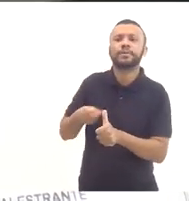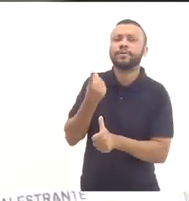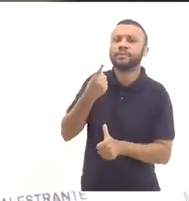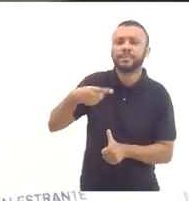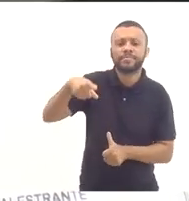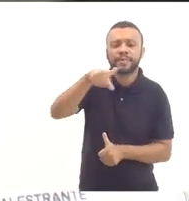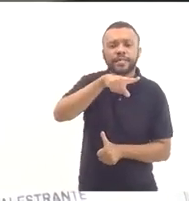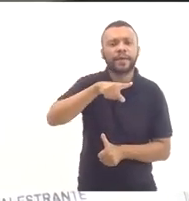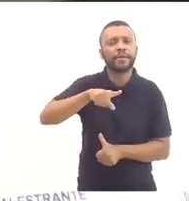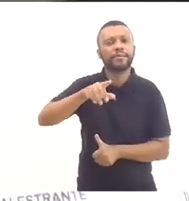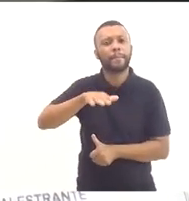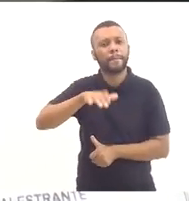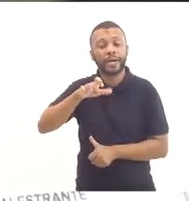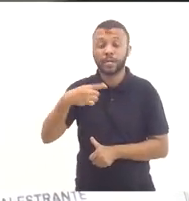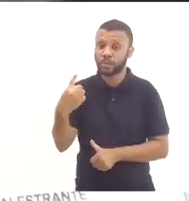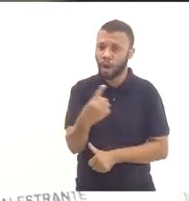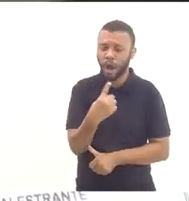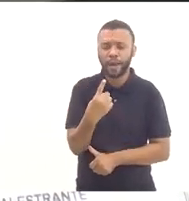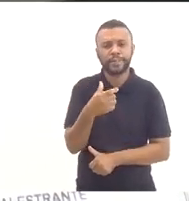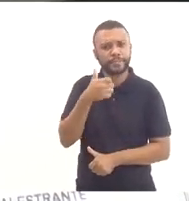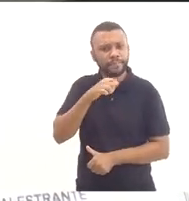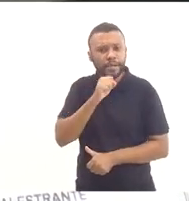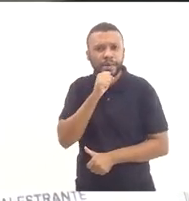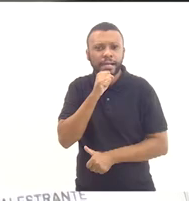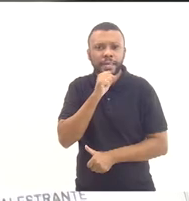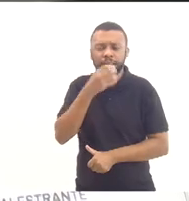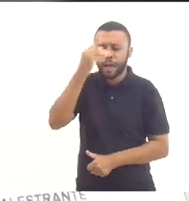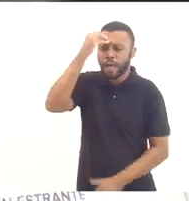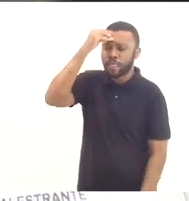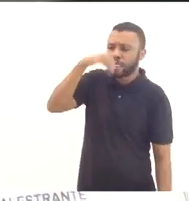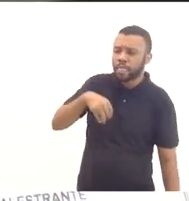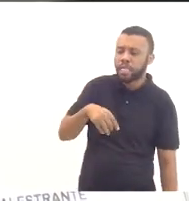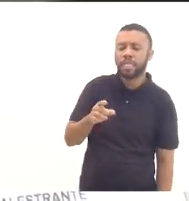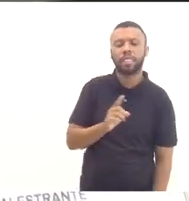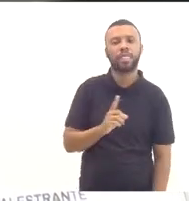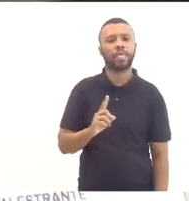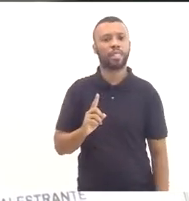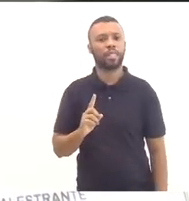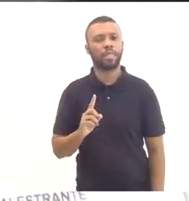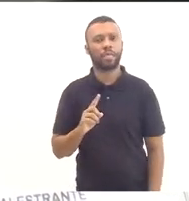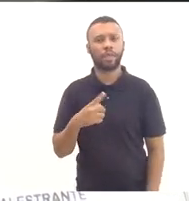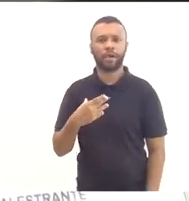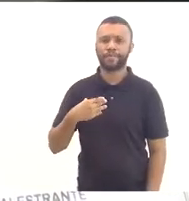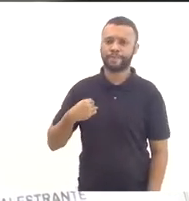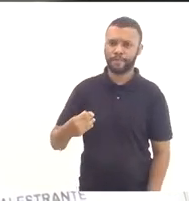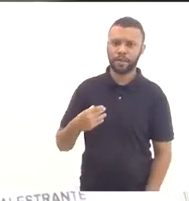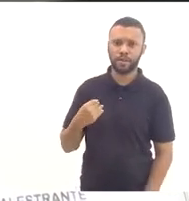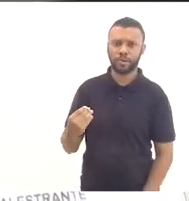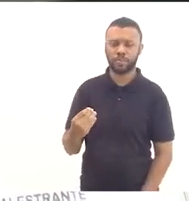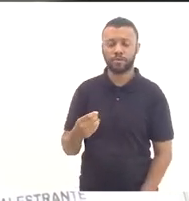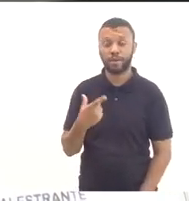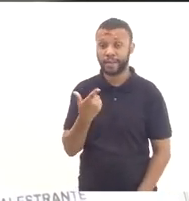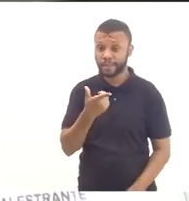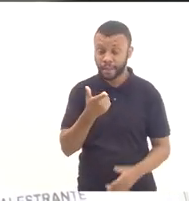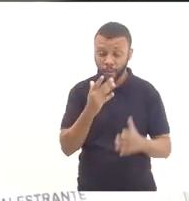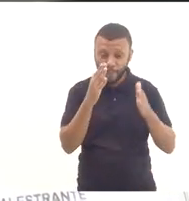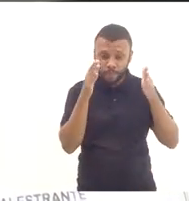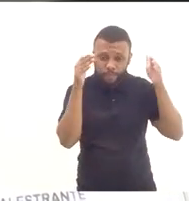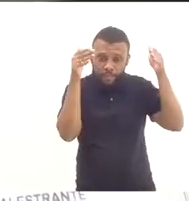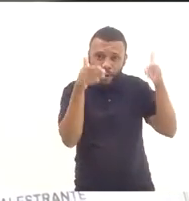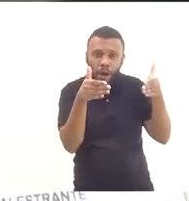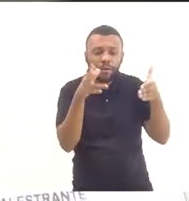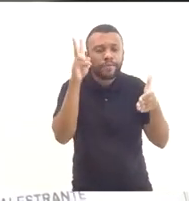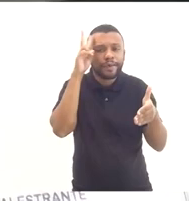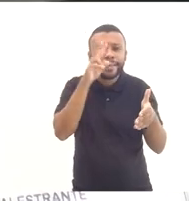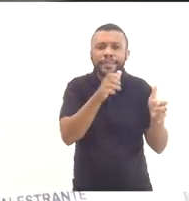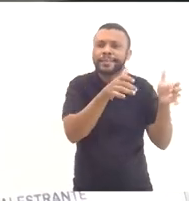vocês mães e nós mães não desistamos nos nossos filhos tá essa é uma parte da